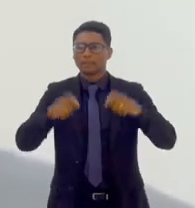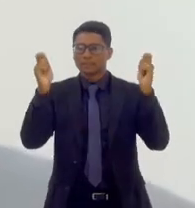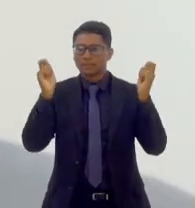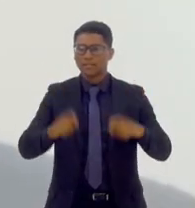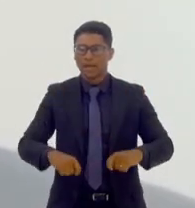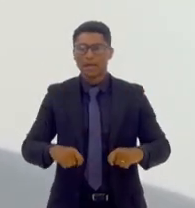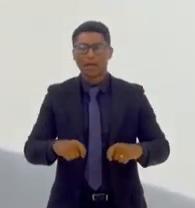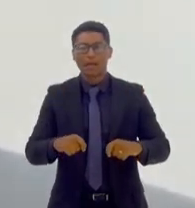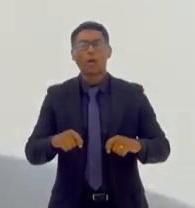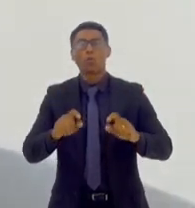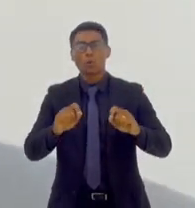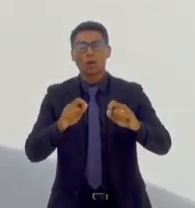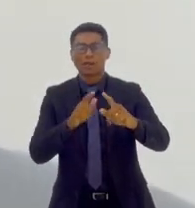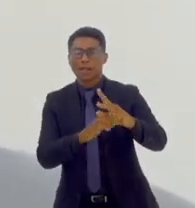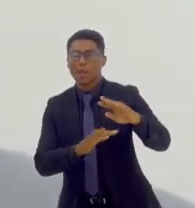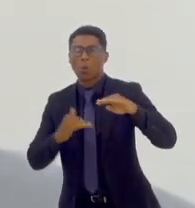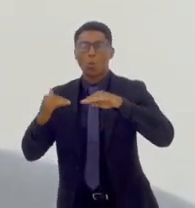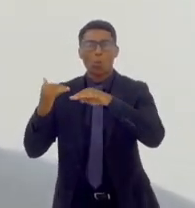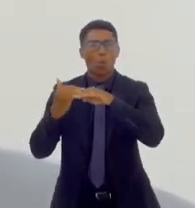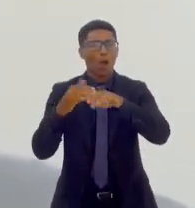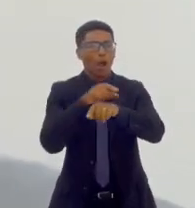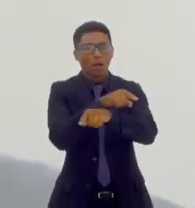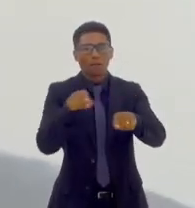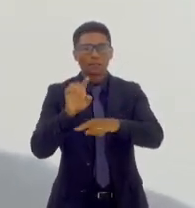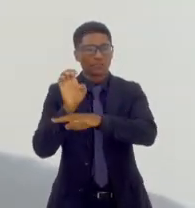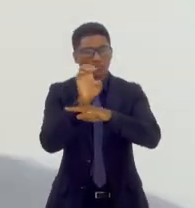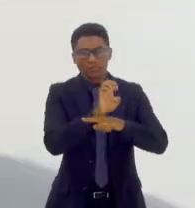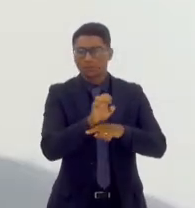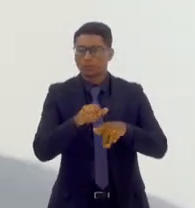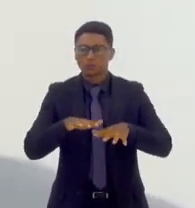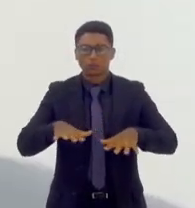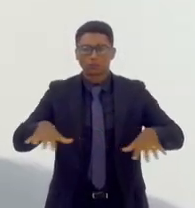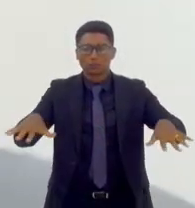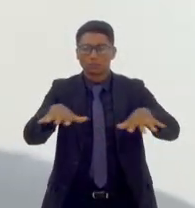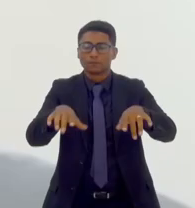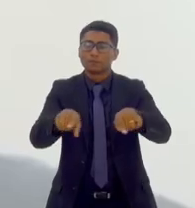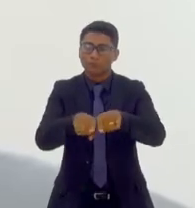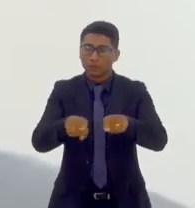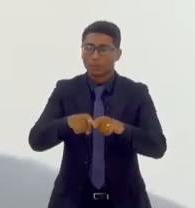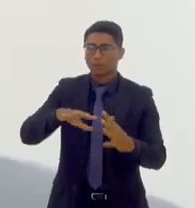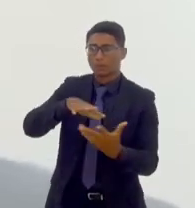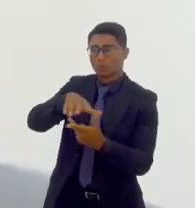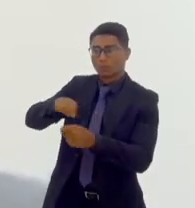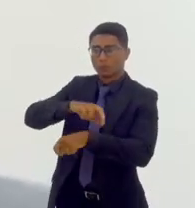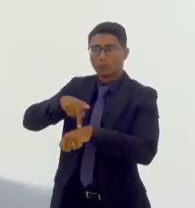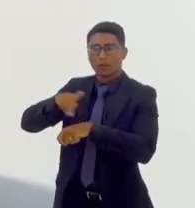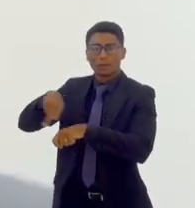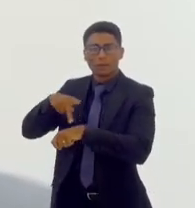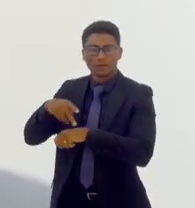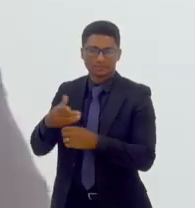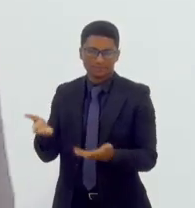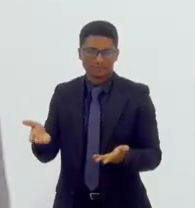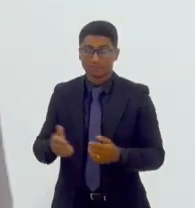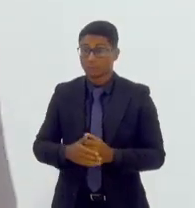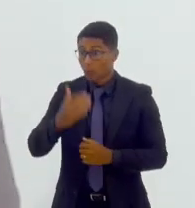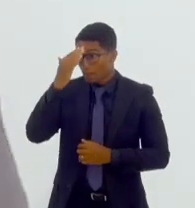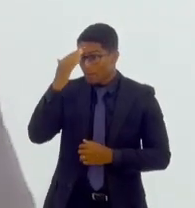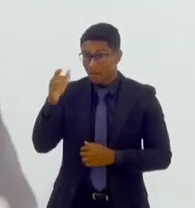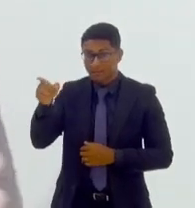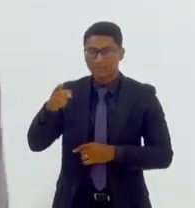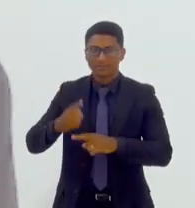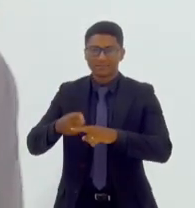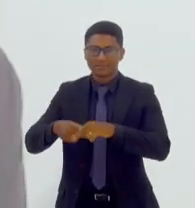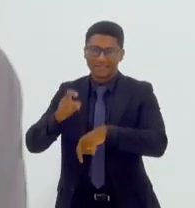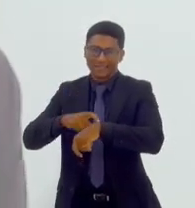competir de forma igual com os outros estados do nosso país e até internacionalmente. Presidente, muito obrigada